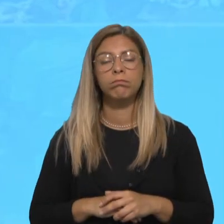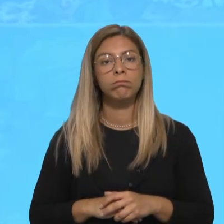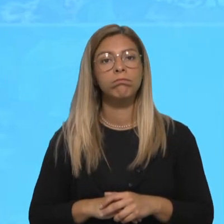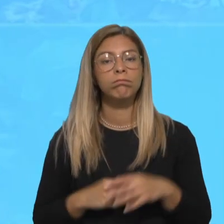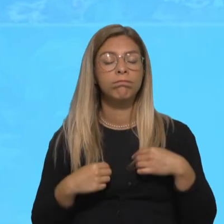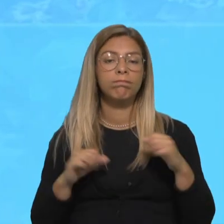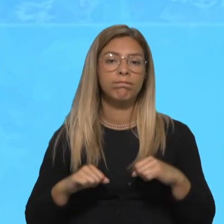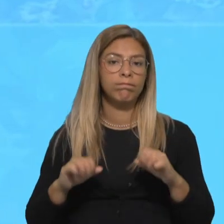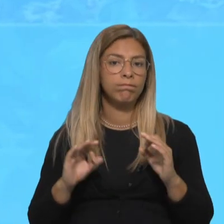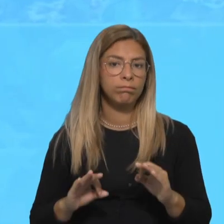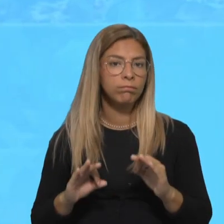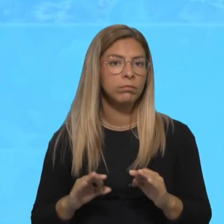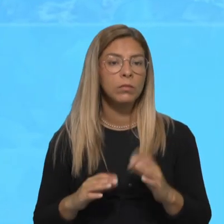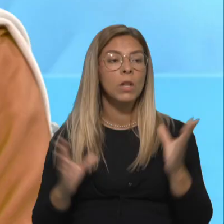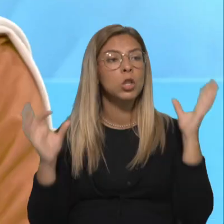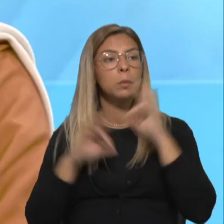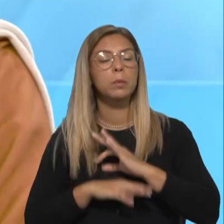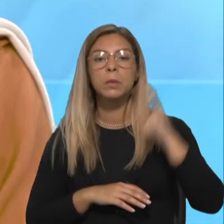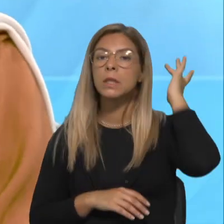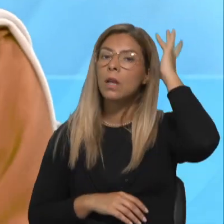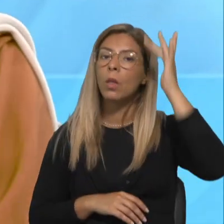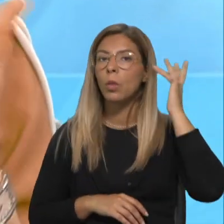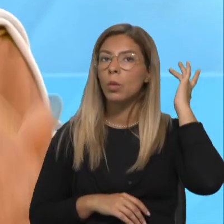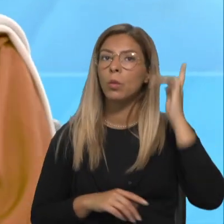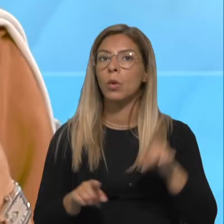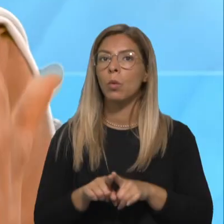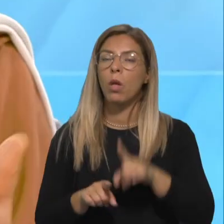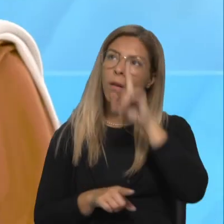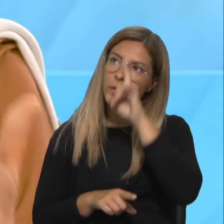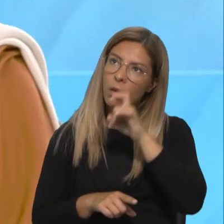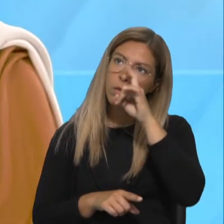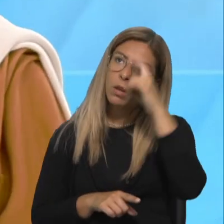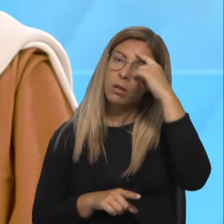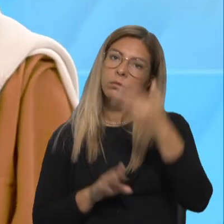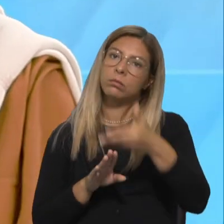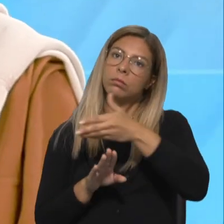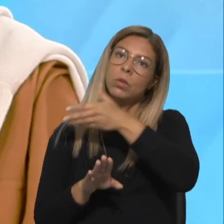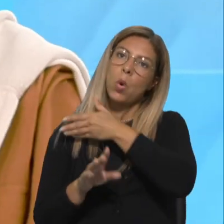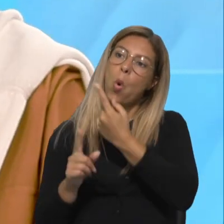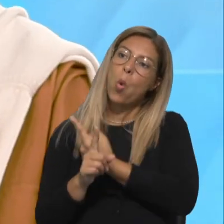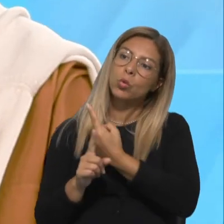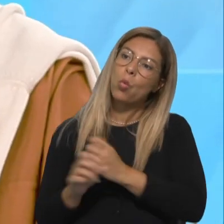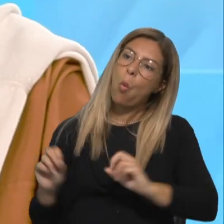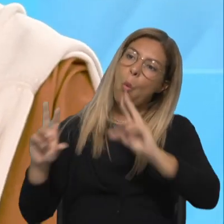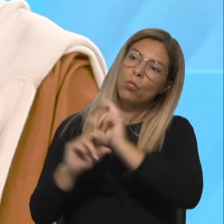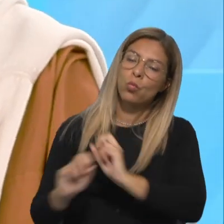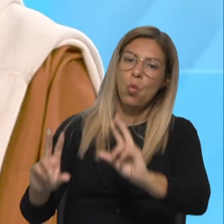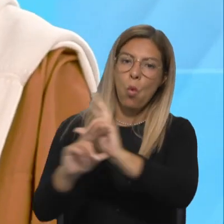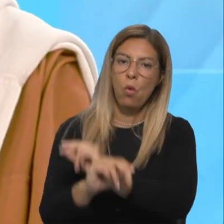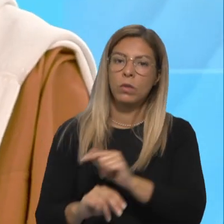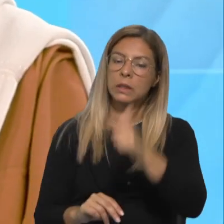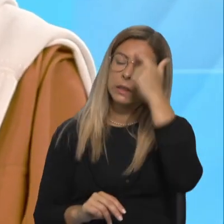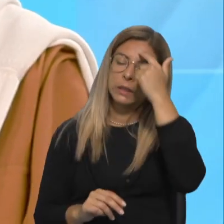Sim, o Espírito Santo é aquele que nos recordará e tornará novas todas as coisas. É ele realmente o grande agente